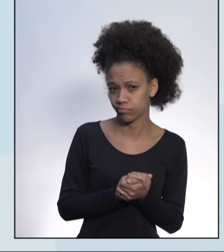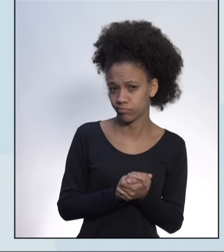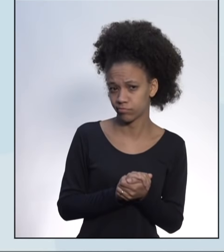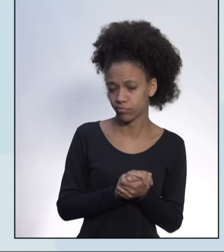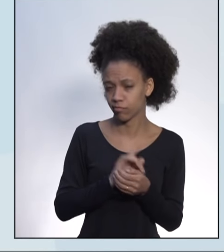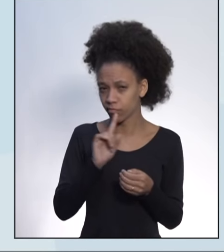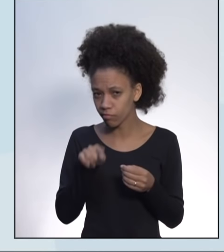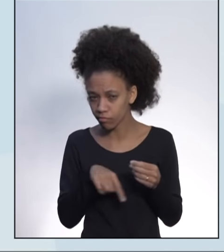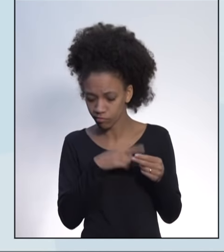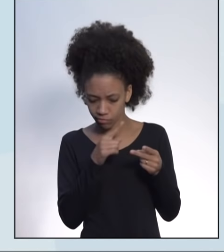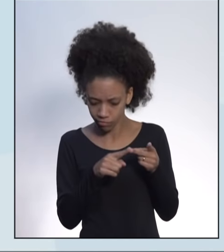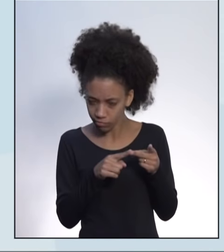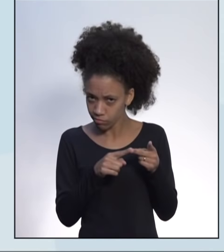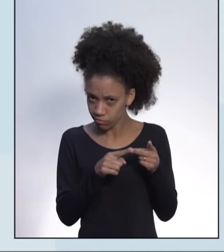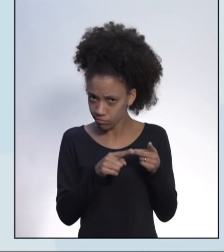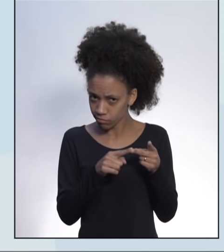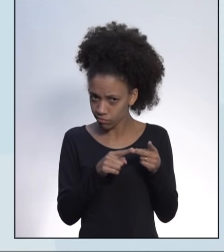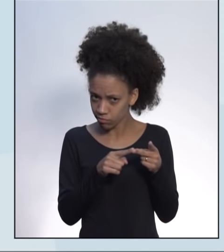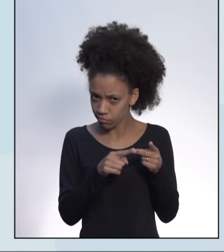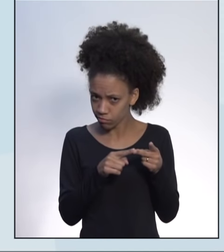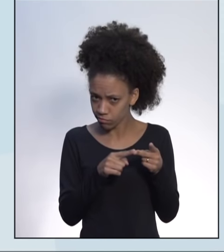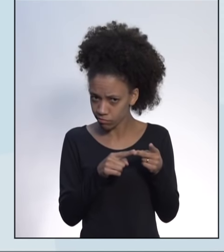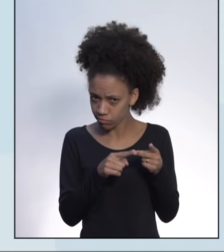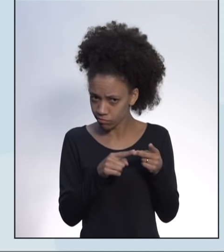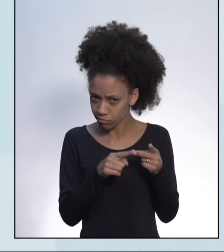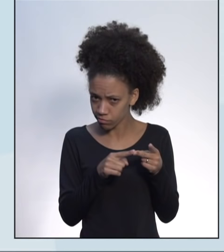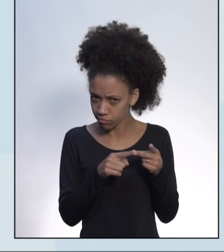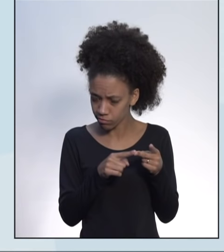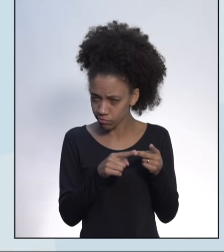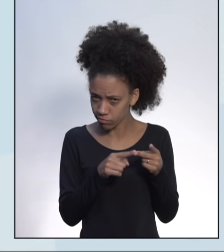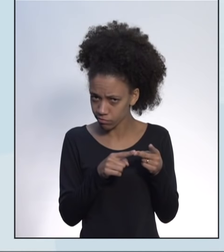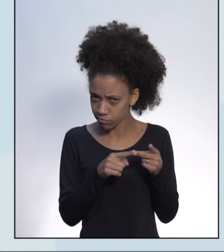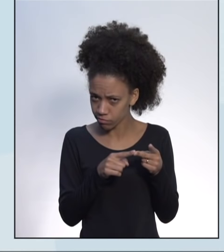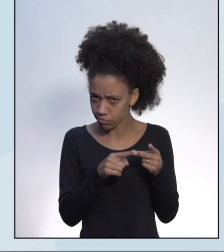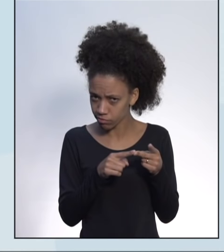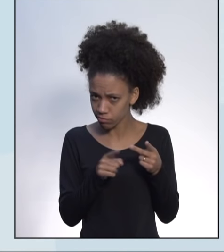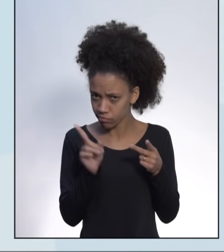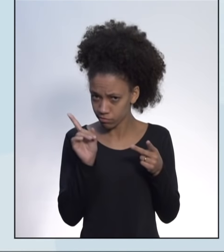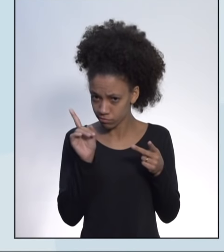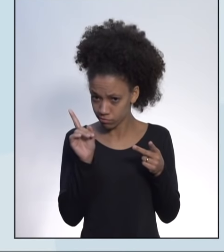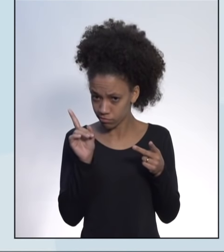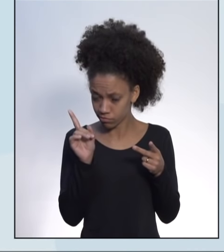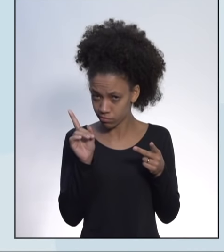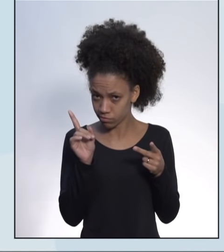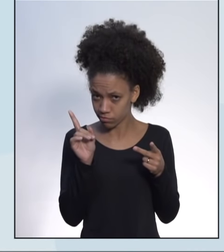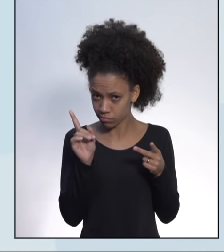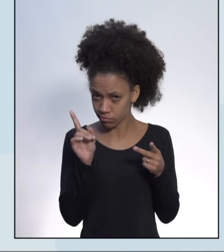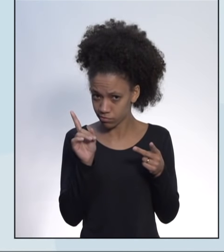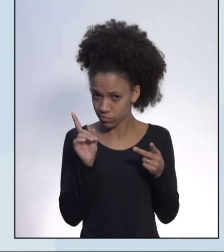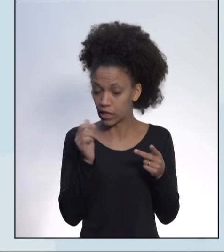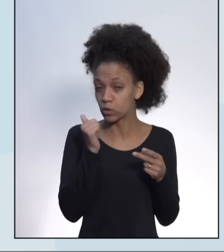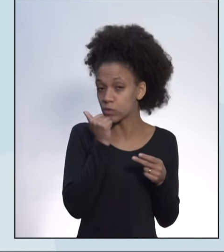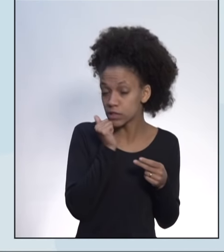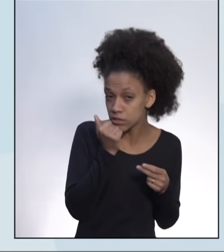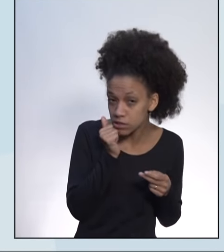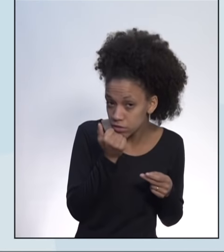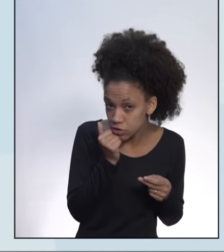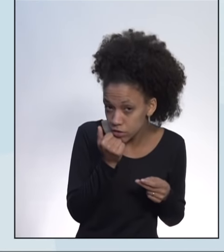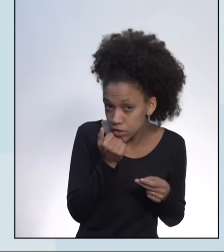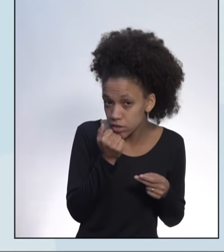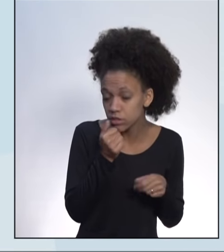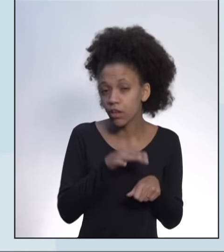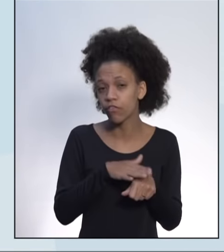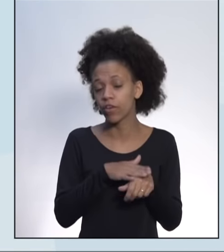e a próxima sites ask questions like os cientistas